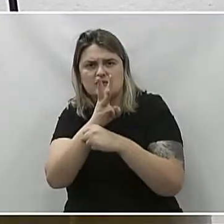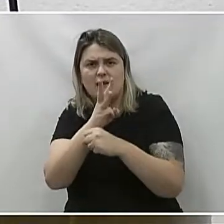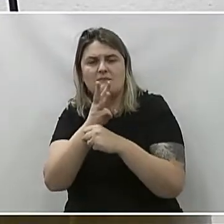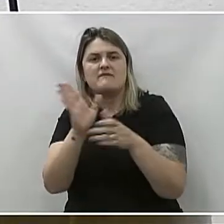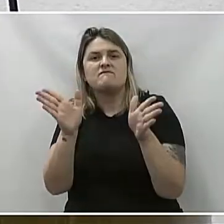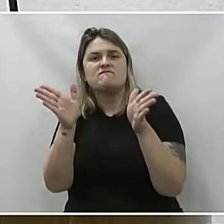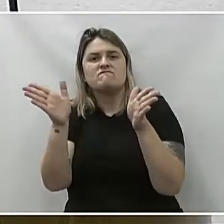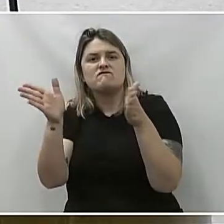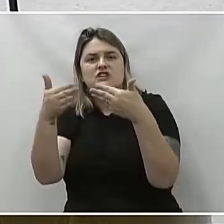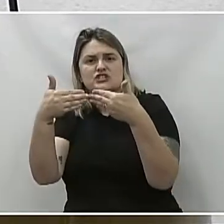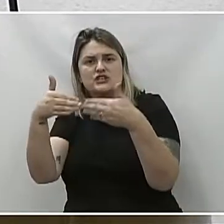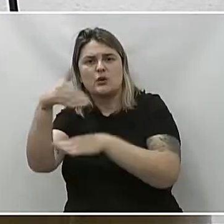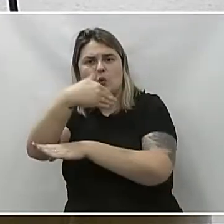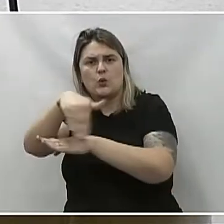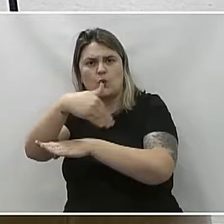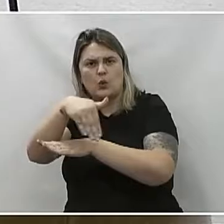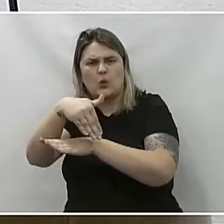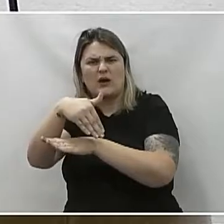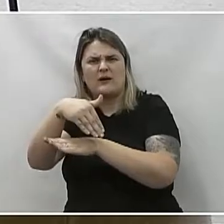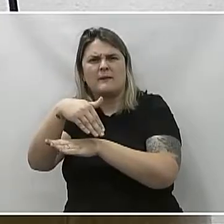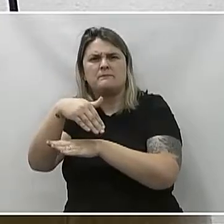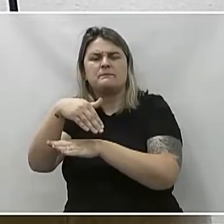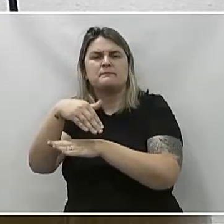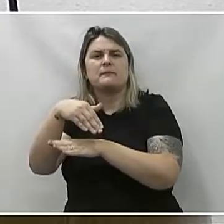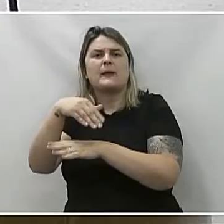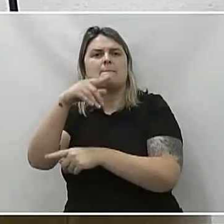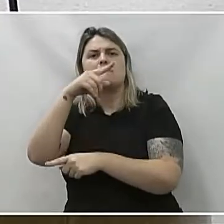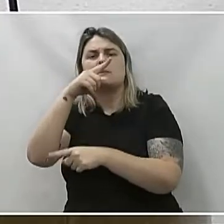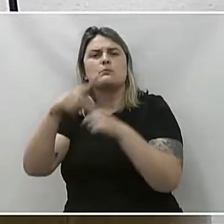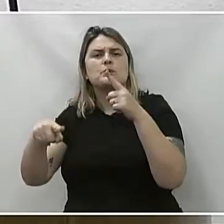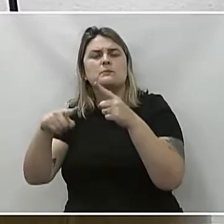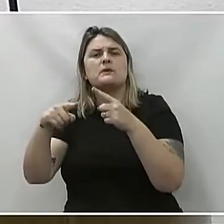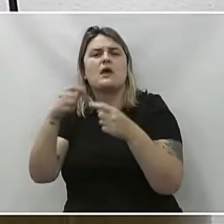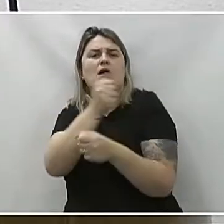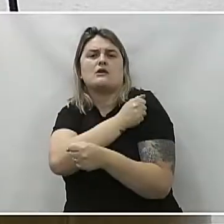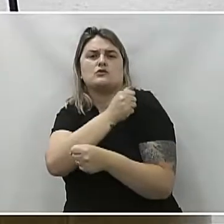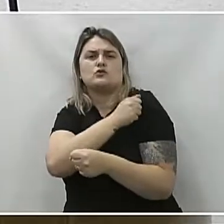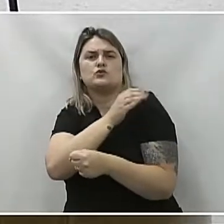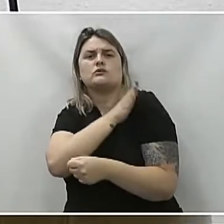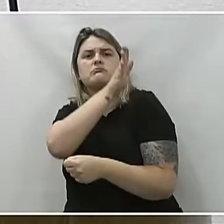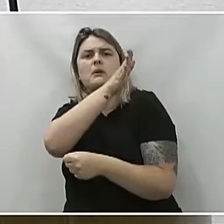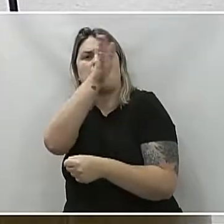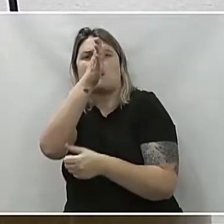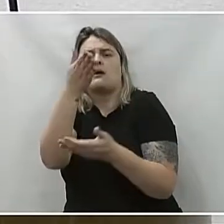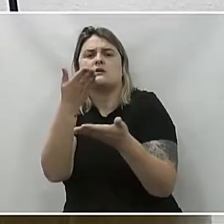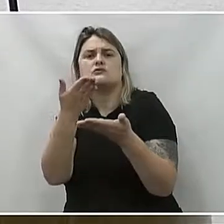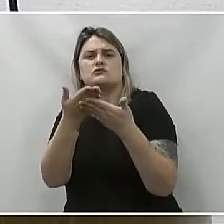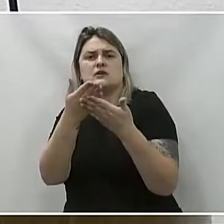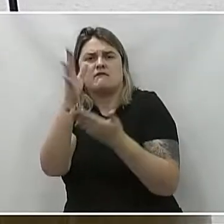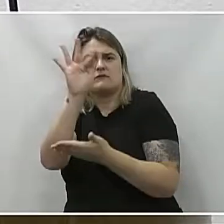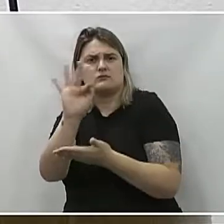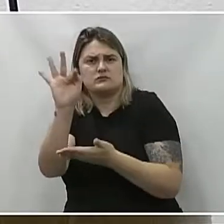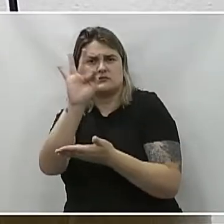terem fechado as estradas para impedir que estudantes venham para a União da Vitória para suas aulas nas faculdades.